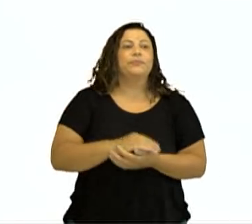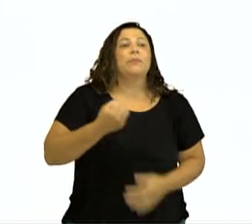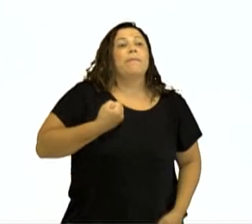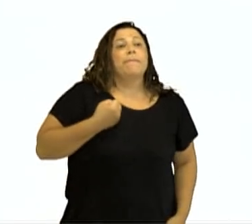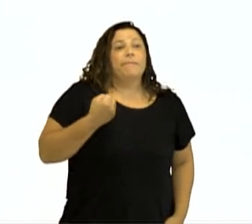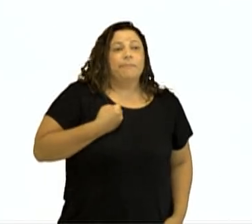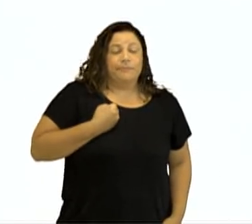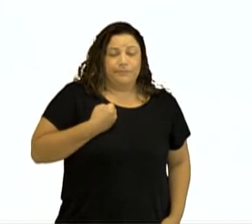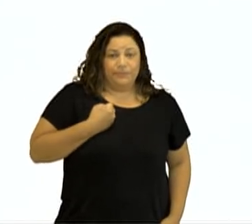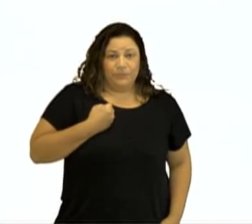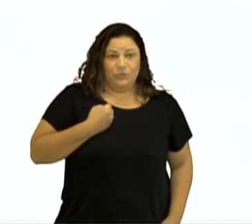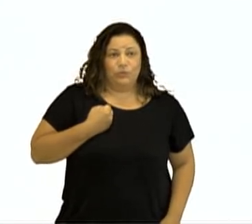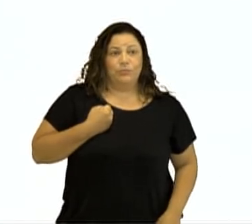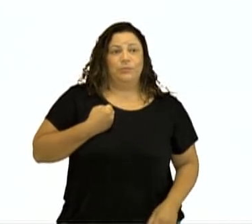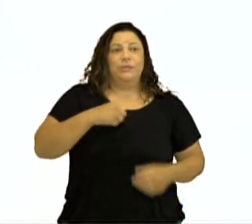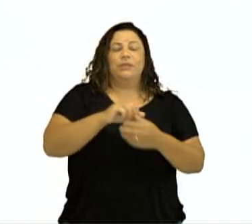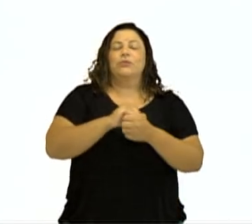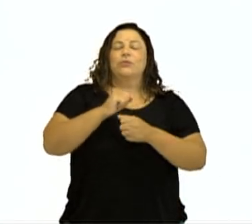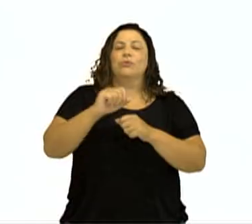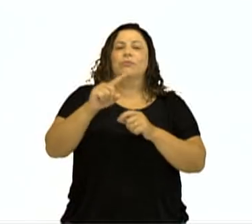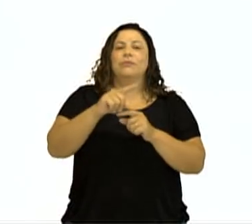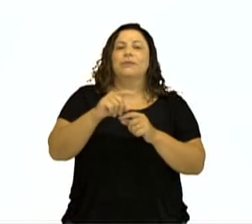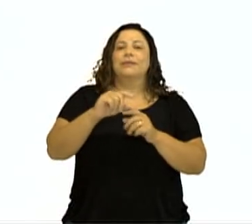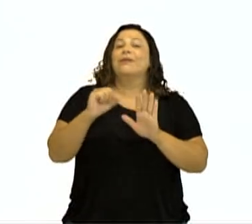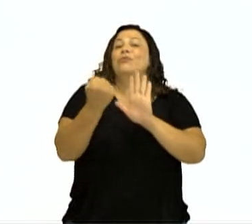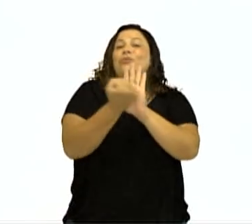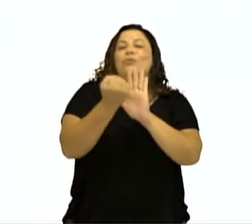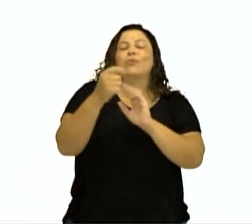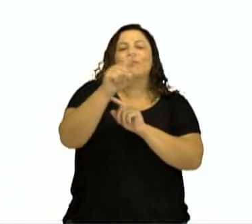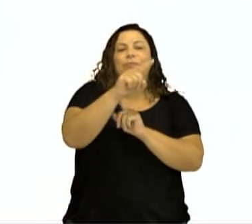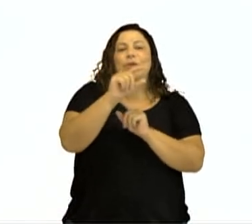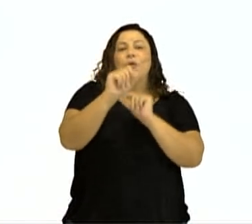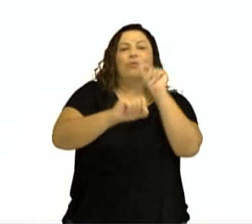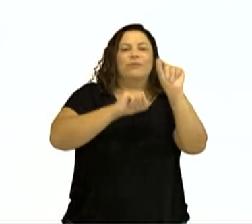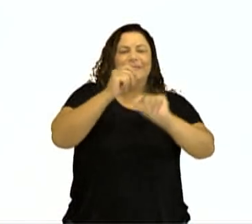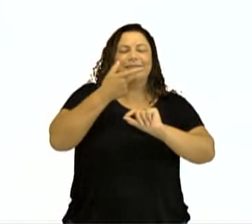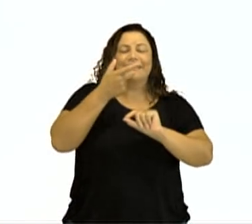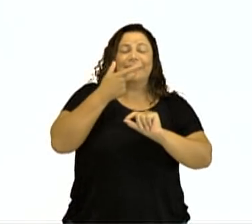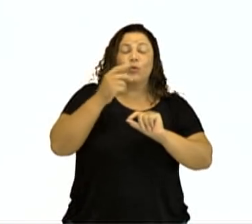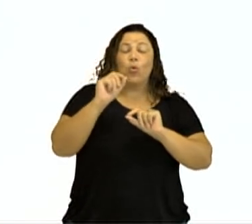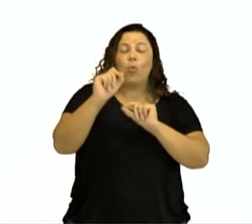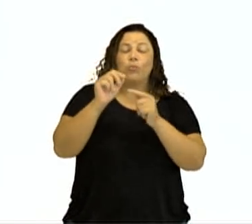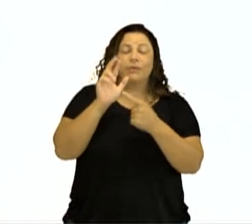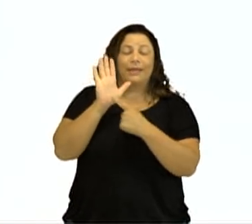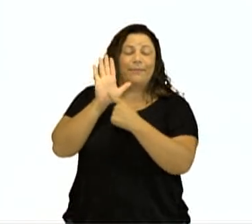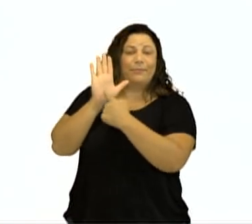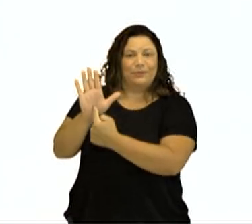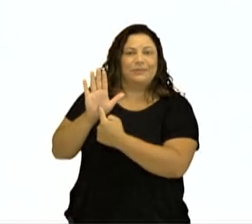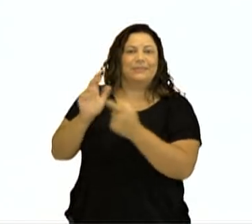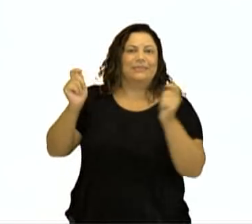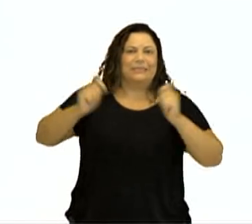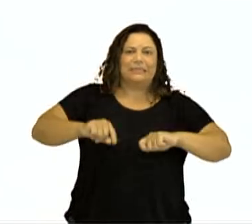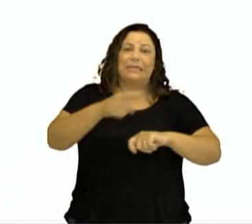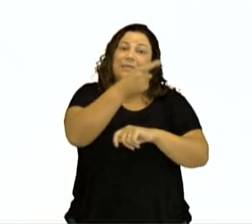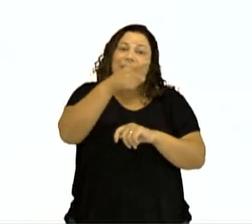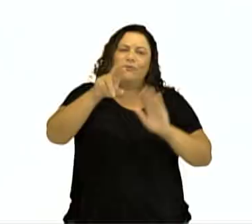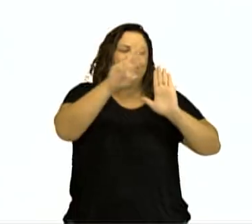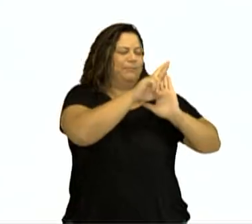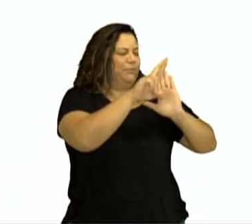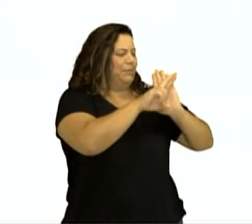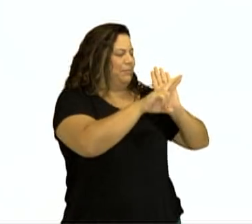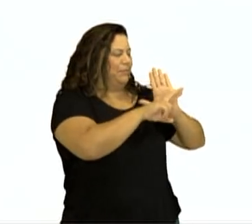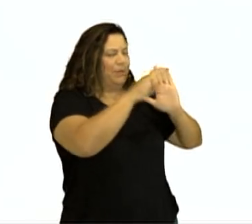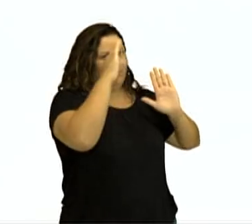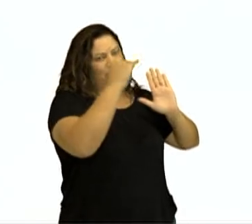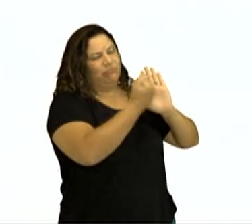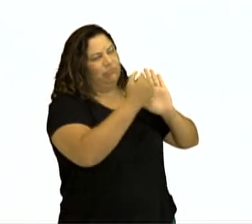atômico e o número de massa são representados nos elementos químicos da seguinte maneira. Não é uma regra. Vocês vão ver em